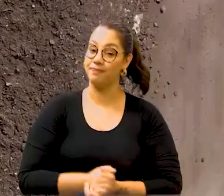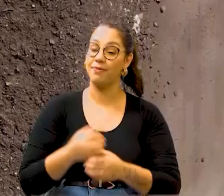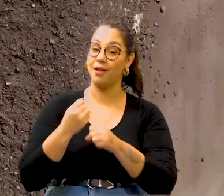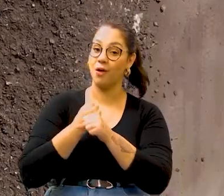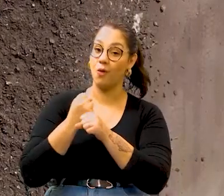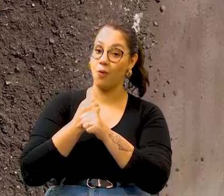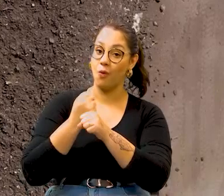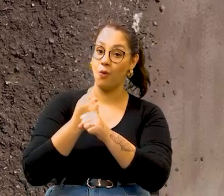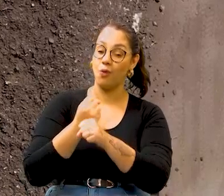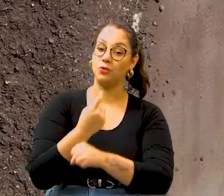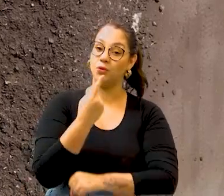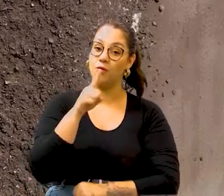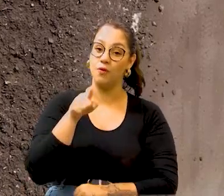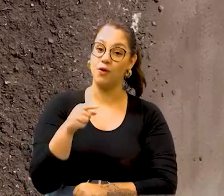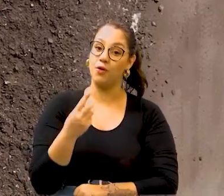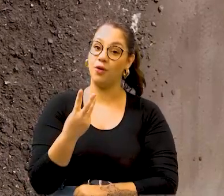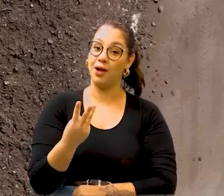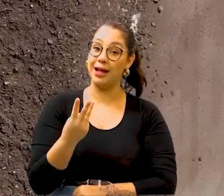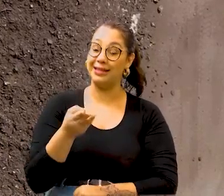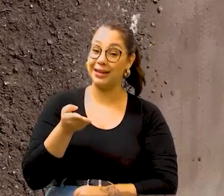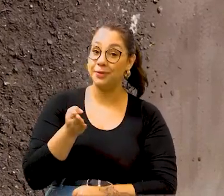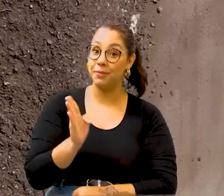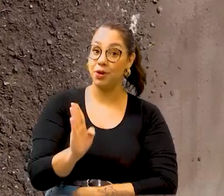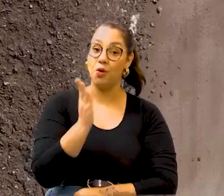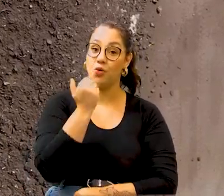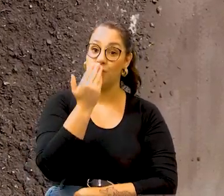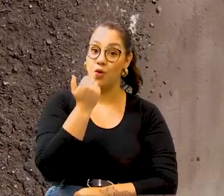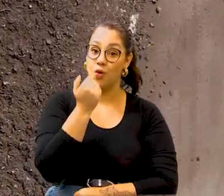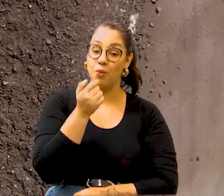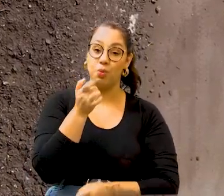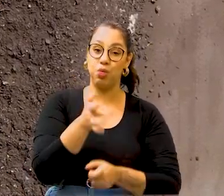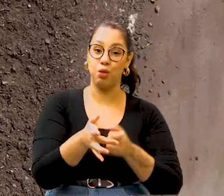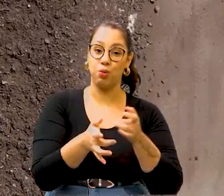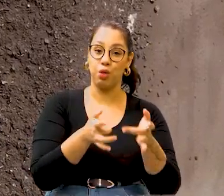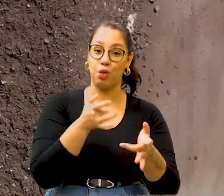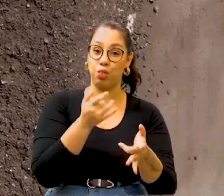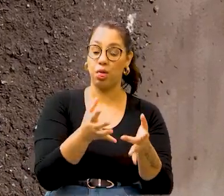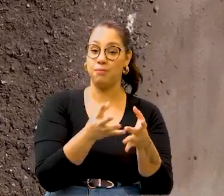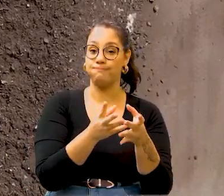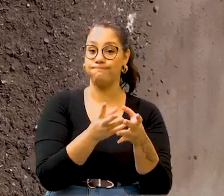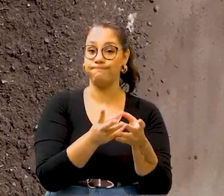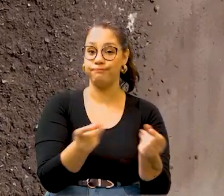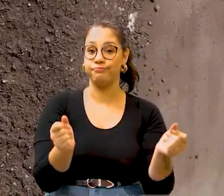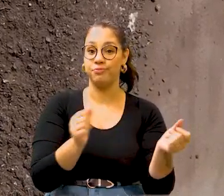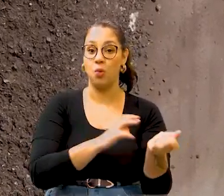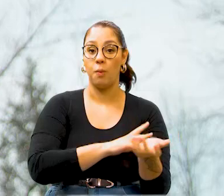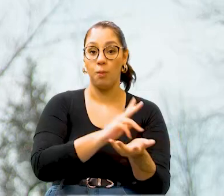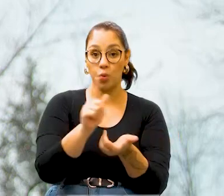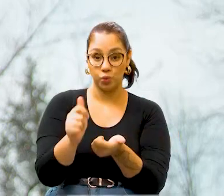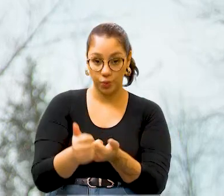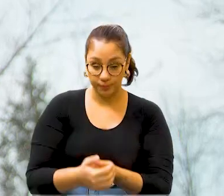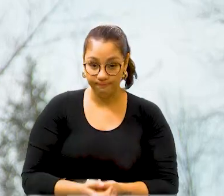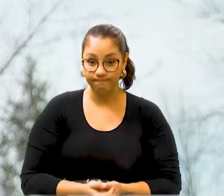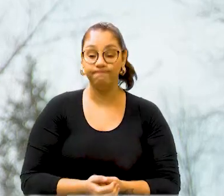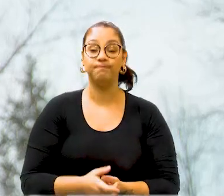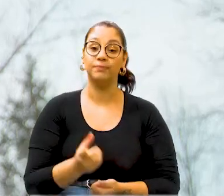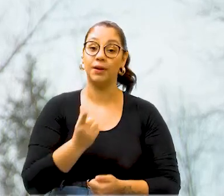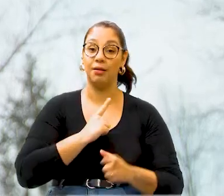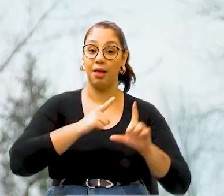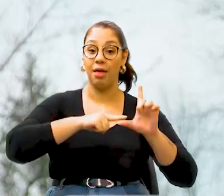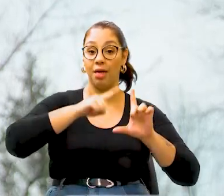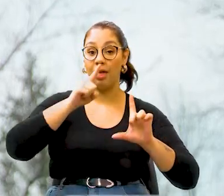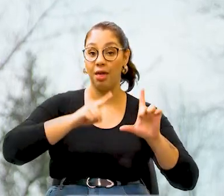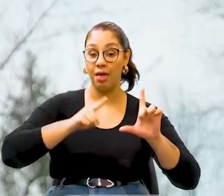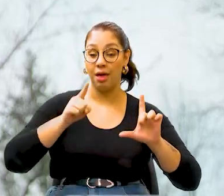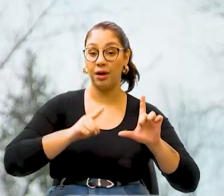Todos os anos, 1,3 bilhões de toneladas de alimentos são perdidos ou desperdiçados no mundo. Segundo o